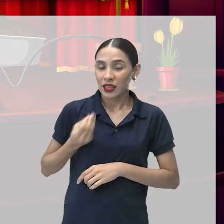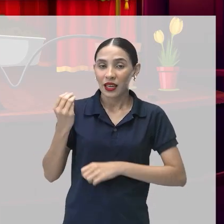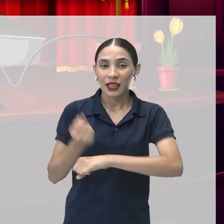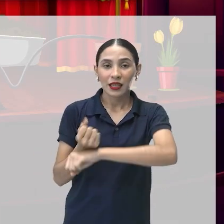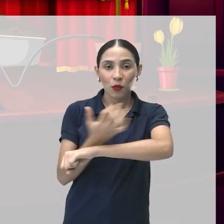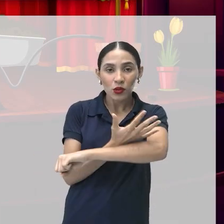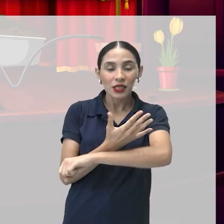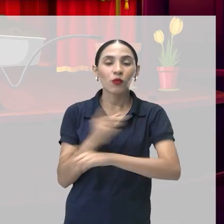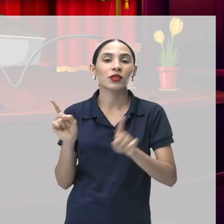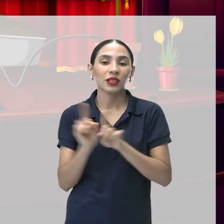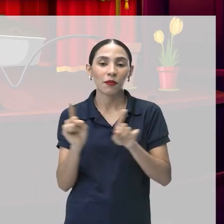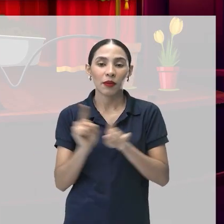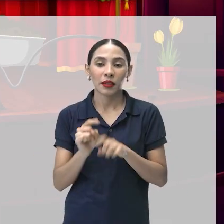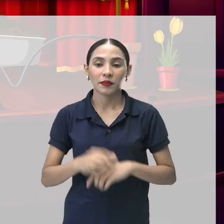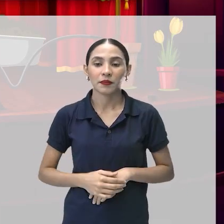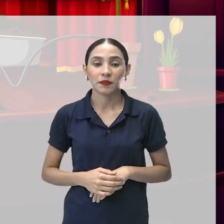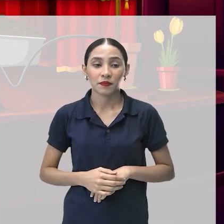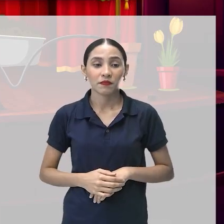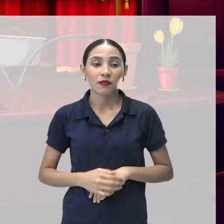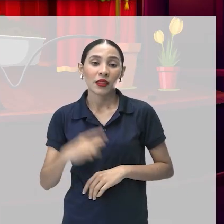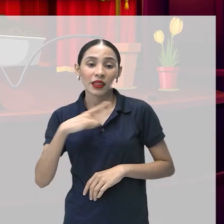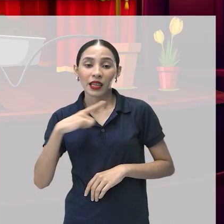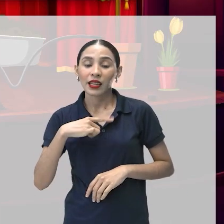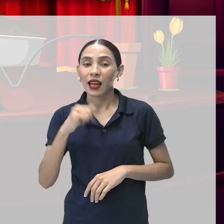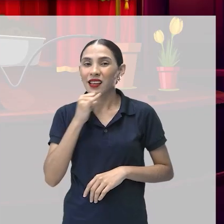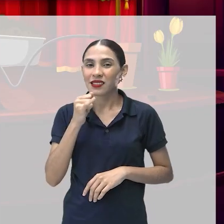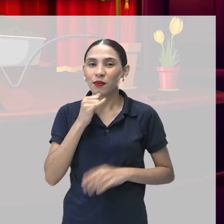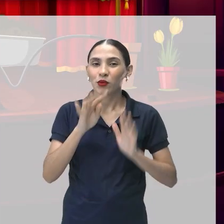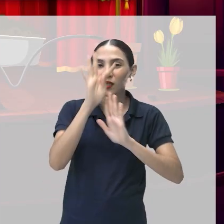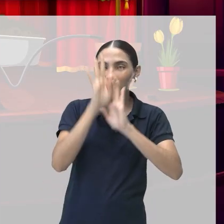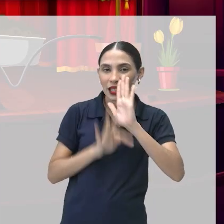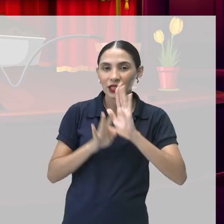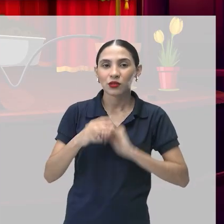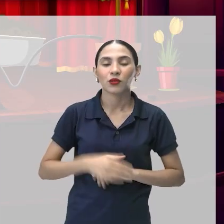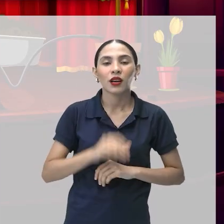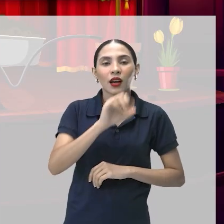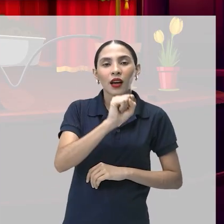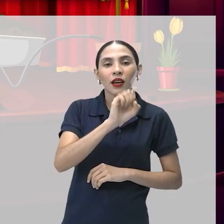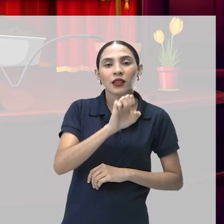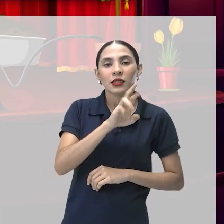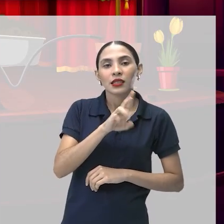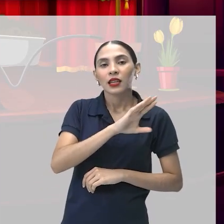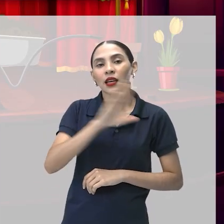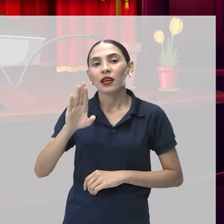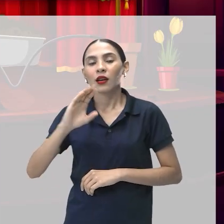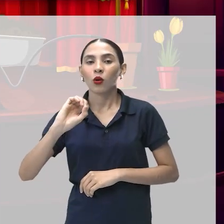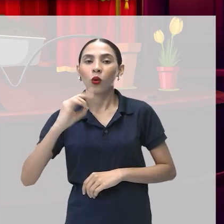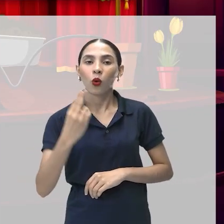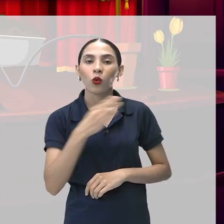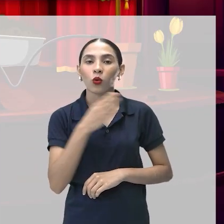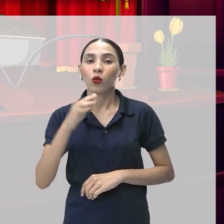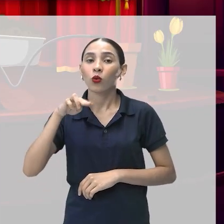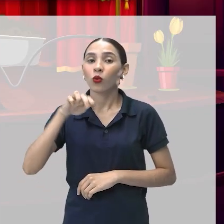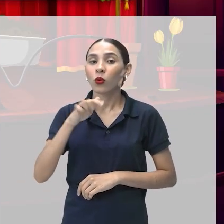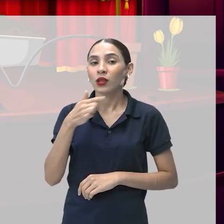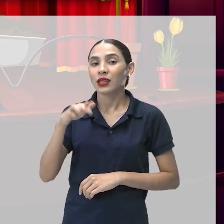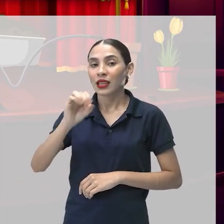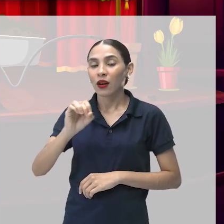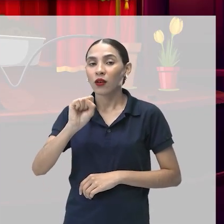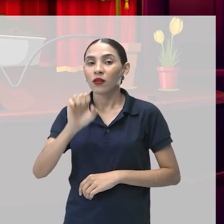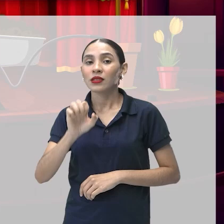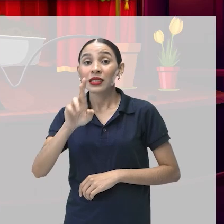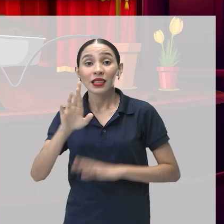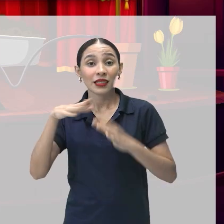ao público, né? Tem uma parte que diz ser ou não ser, eis a questão. Então,